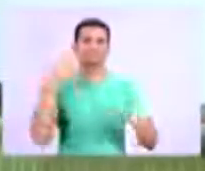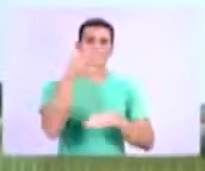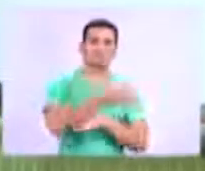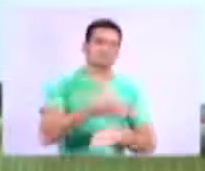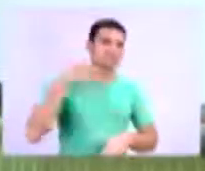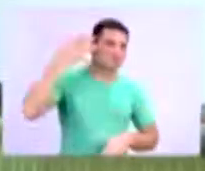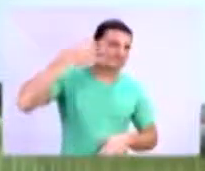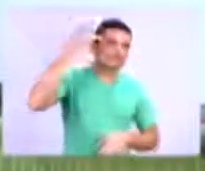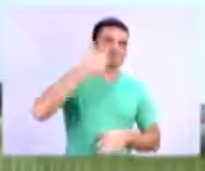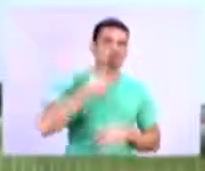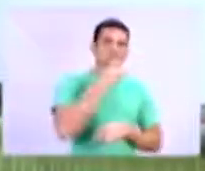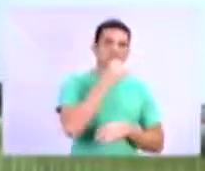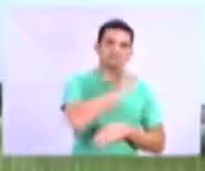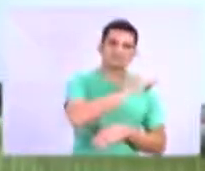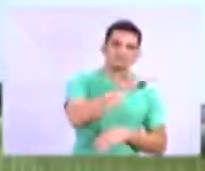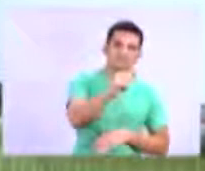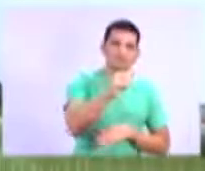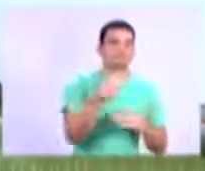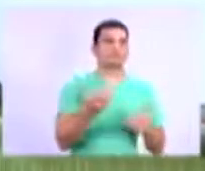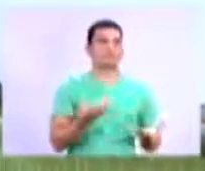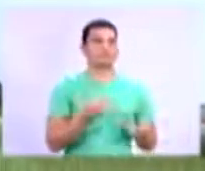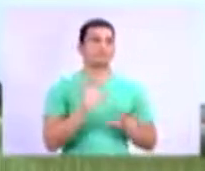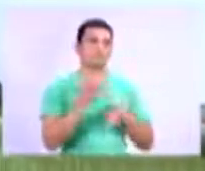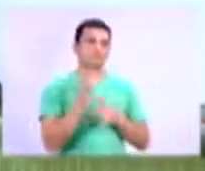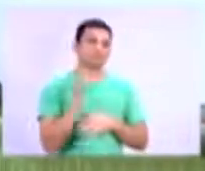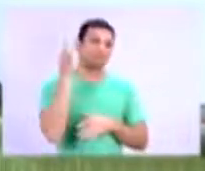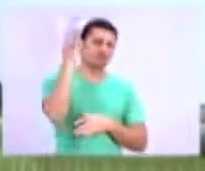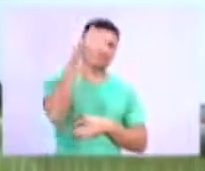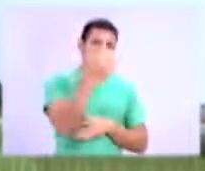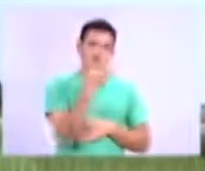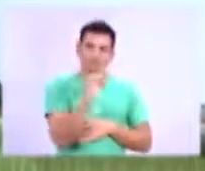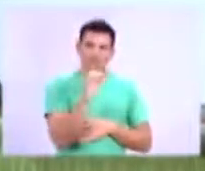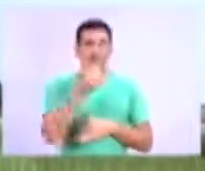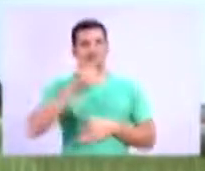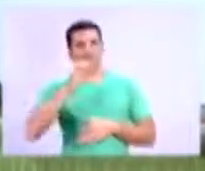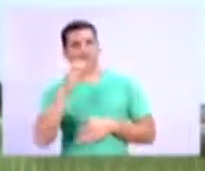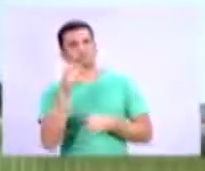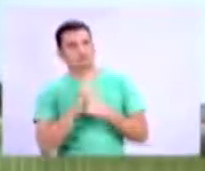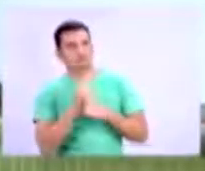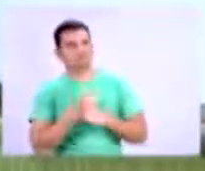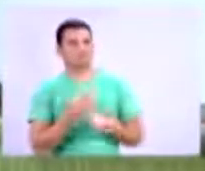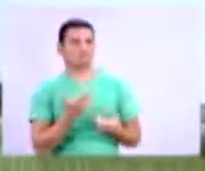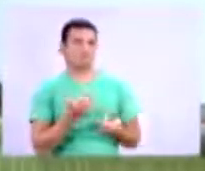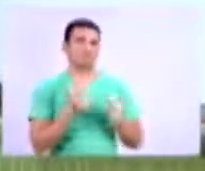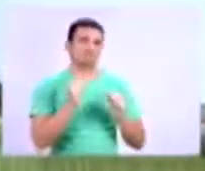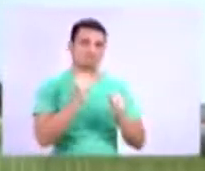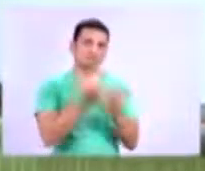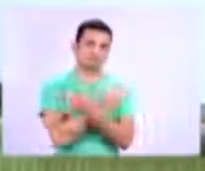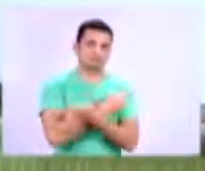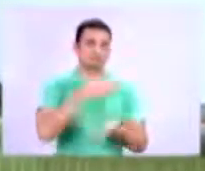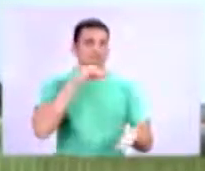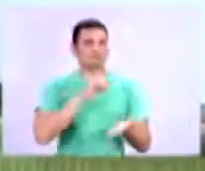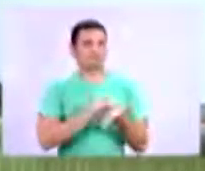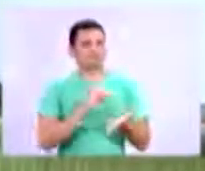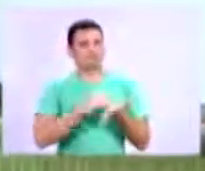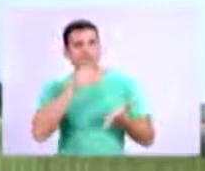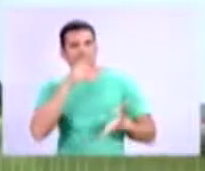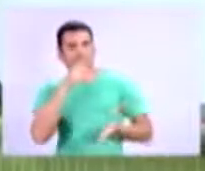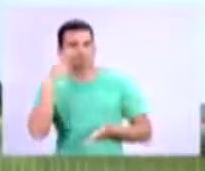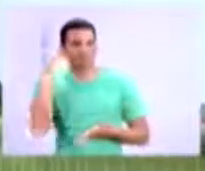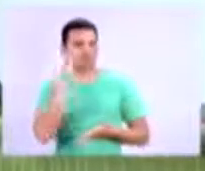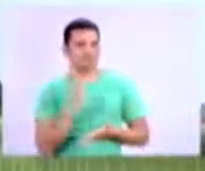eu dizia, olha, gente, mais ou menos daqui uns 10, 15 anos, né, nós vamos ter falta de água no Brasil,